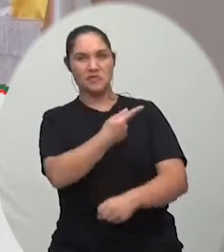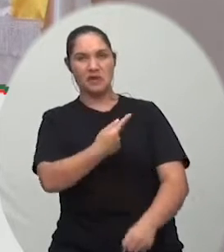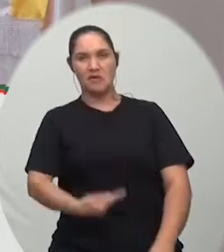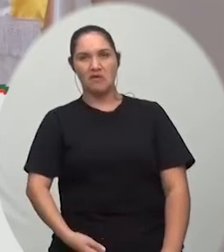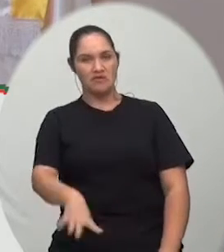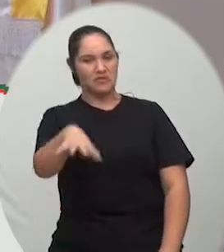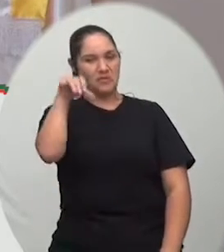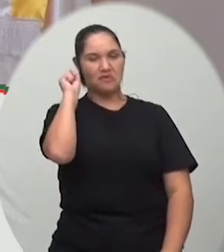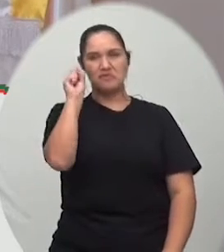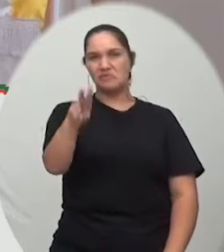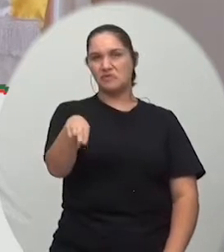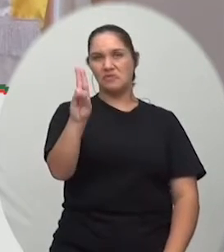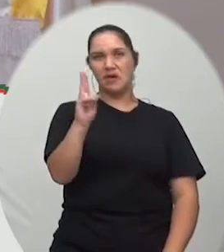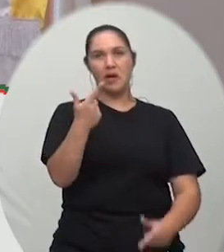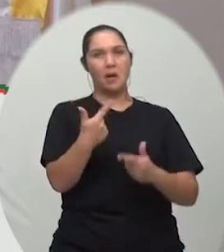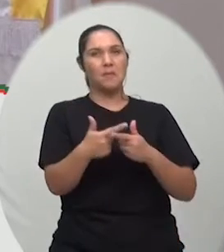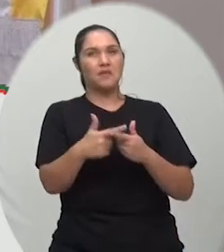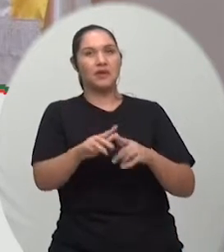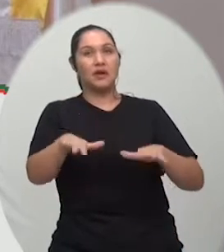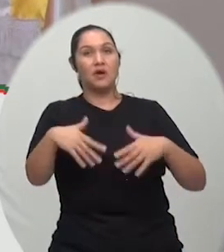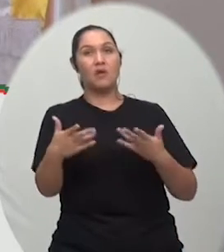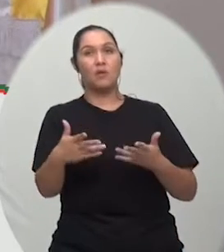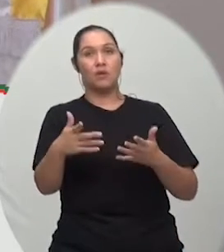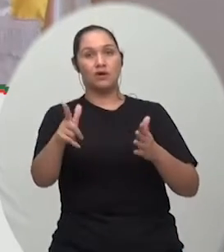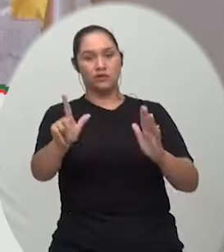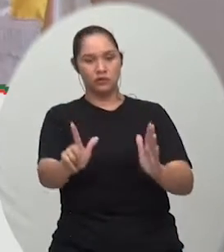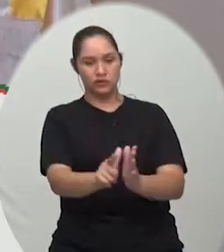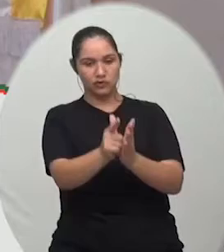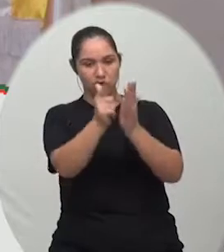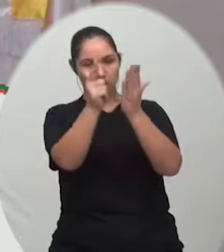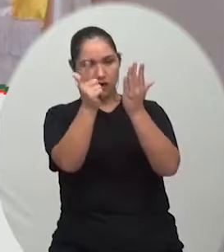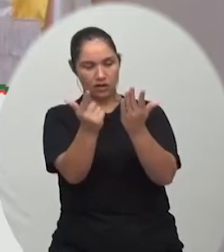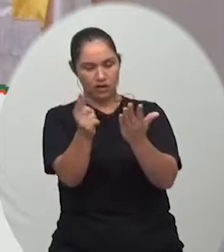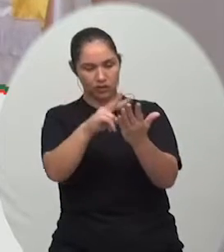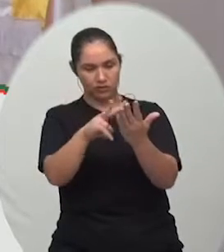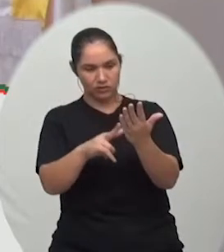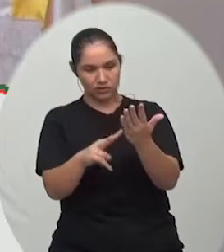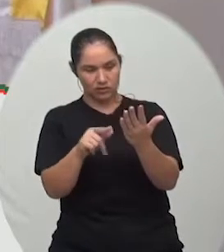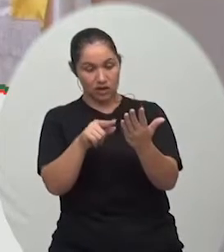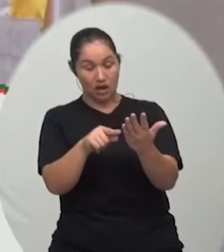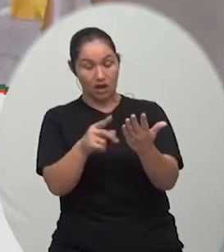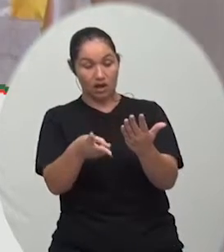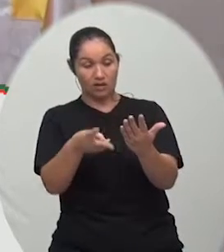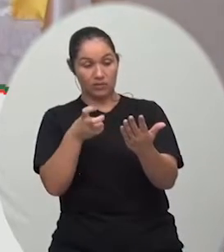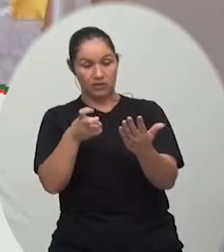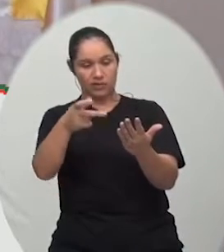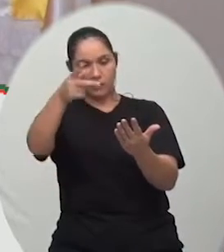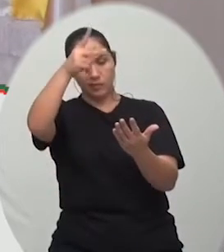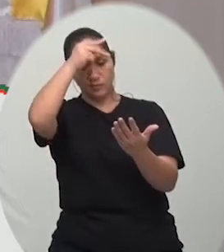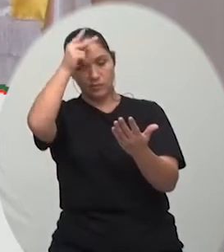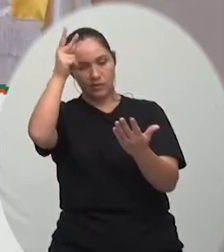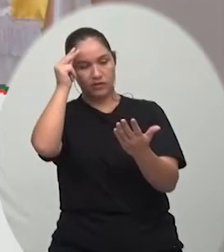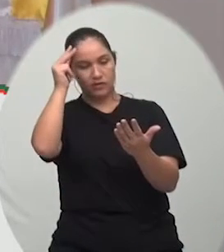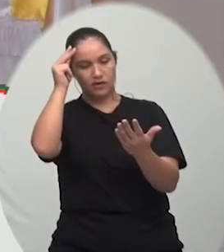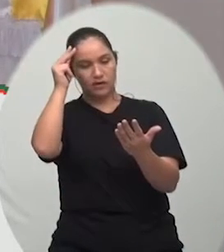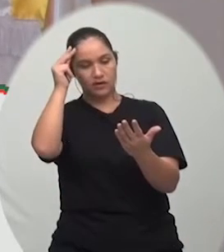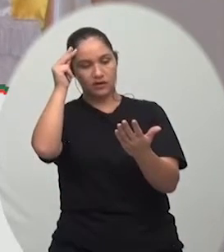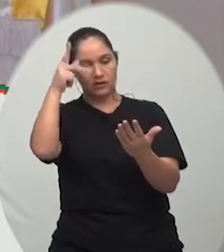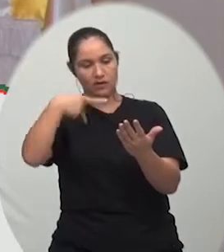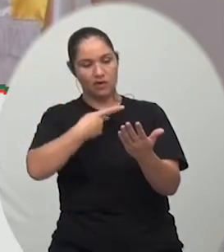ouvidos. É que quando tu abre um jornal e tu veja que o prefeito convida a instituição X,